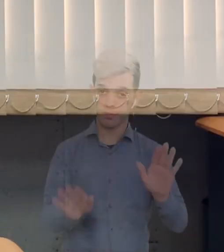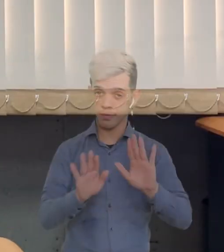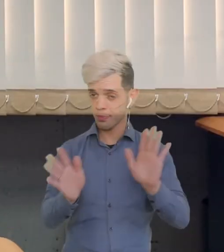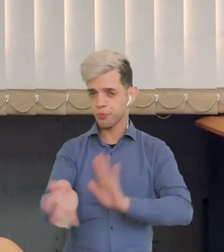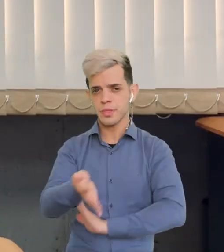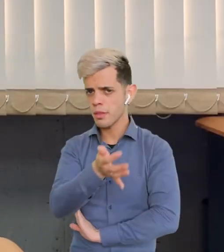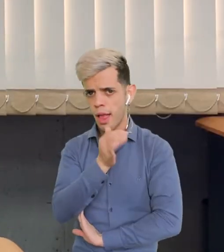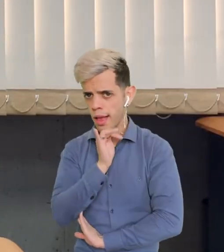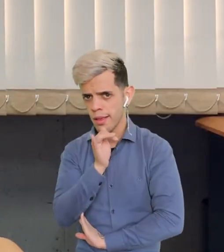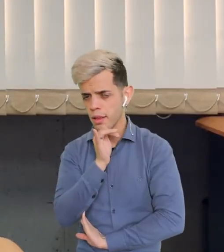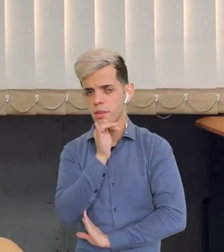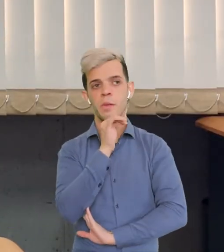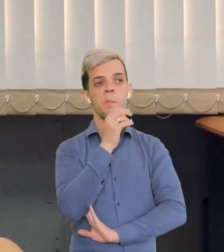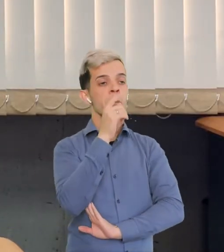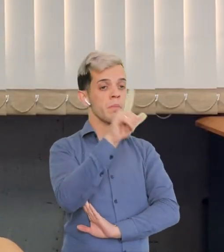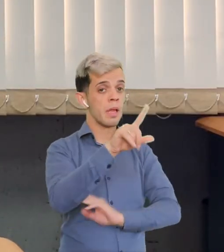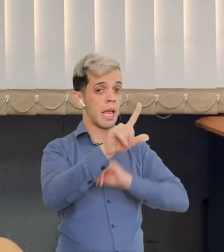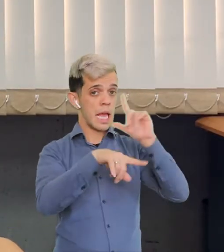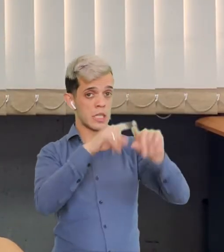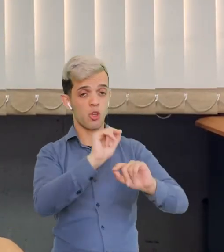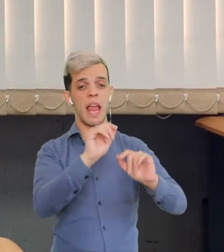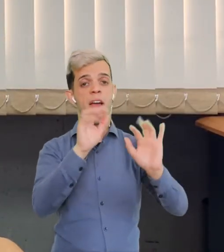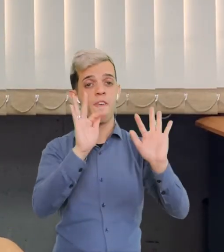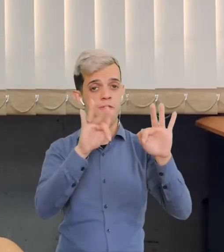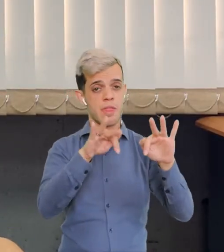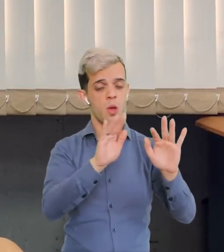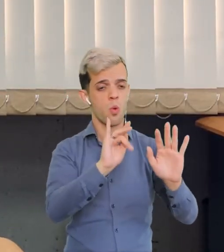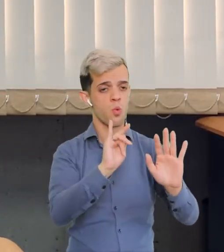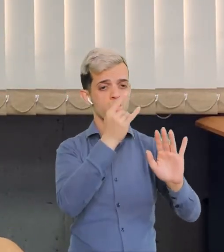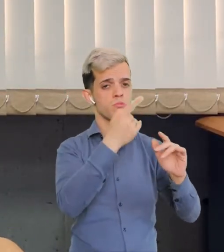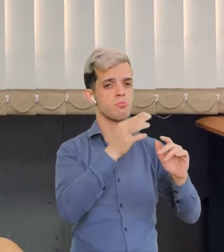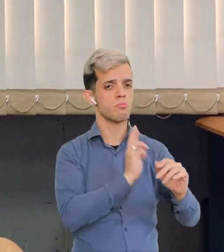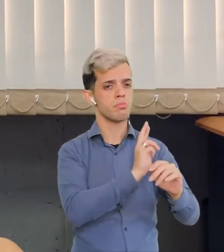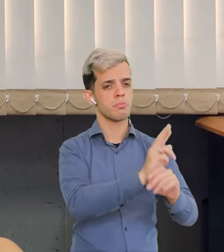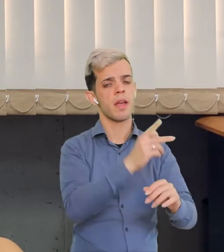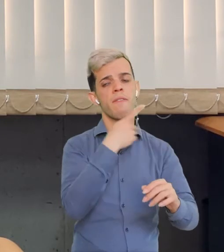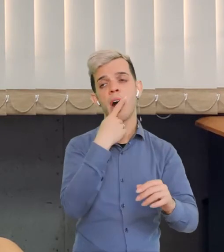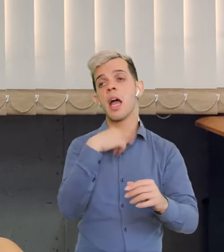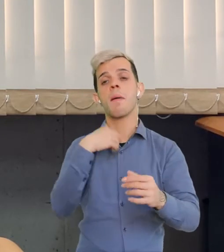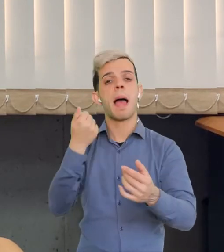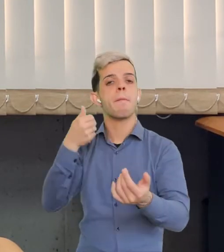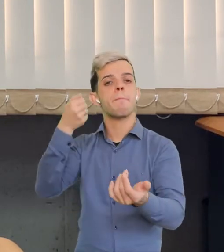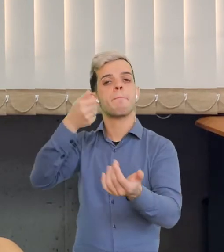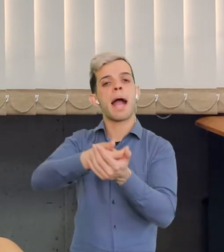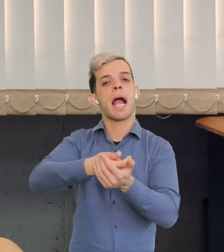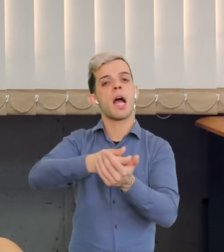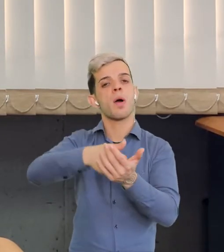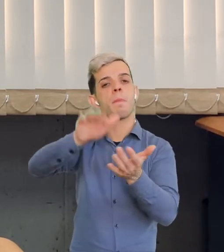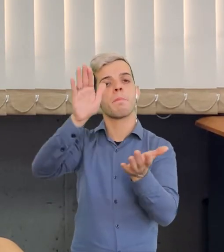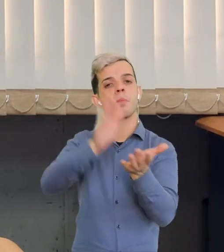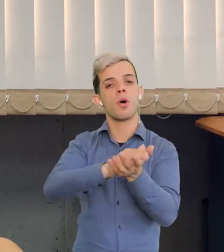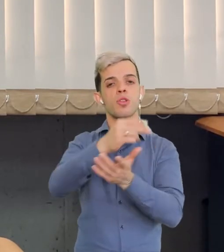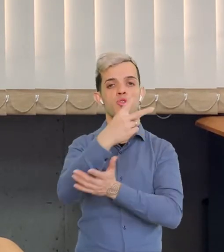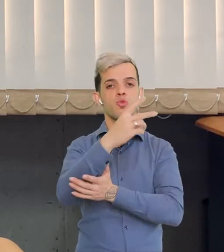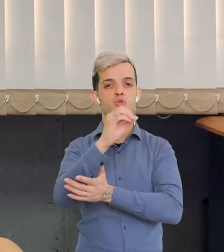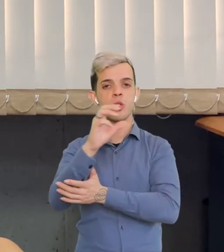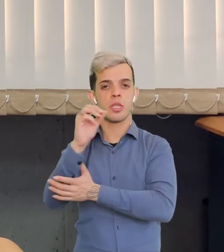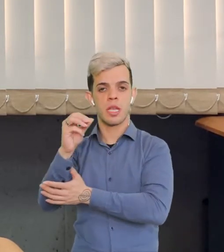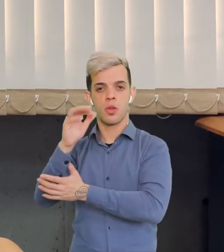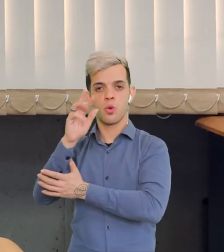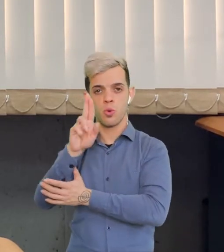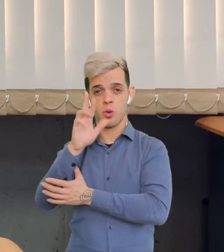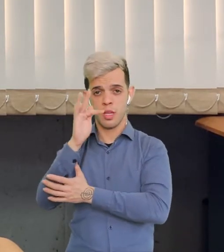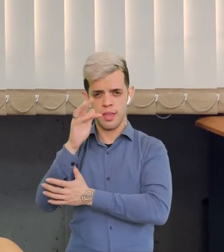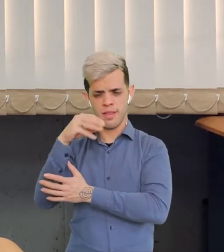Por exemplo, se a decisão final diz que eu tenho que pagar uma multa de 200 UFMs e eu acho